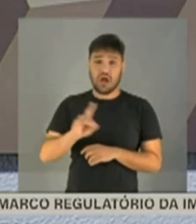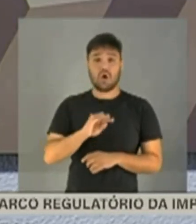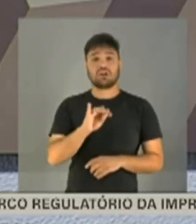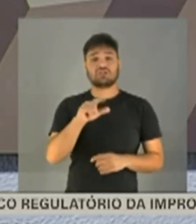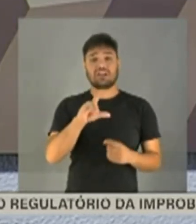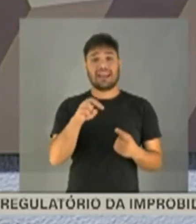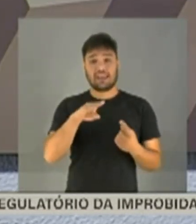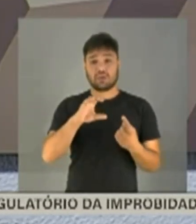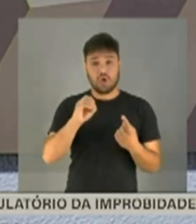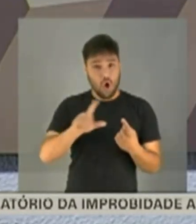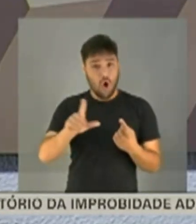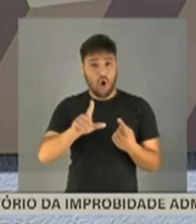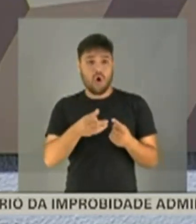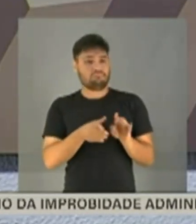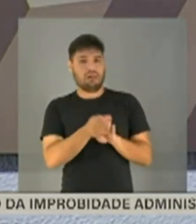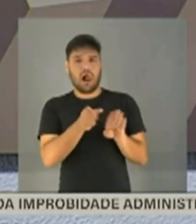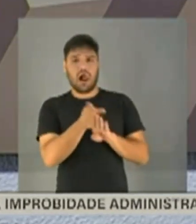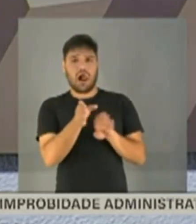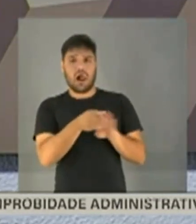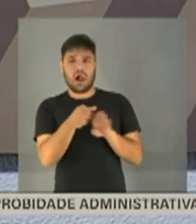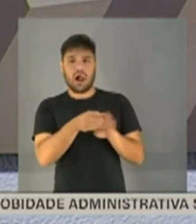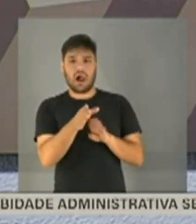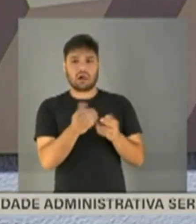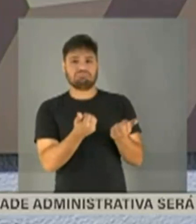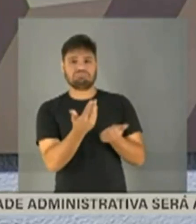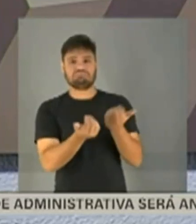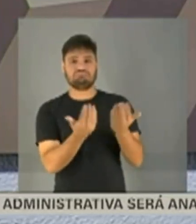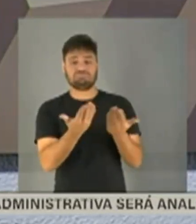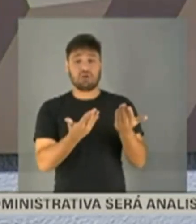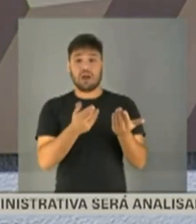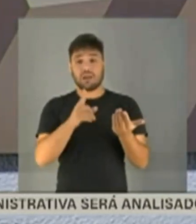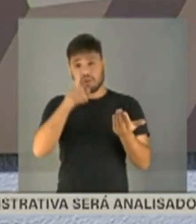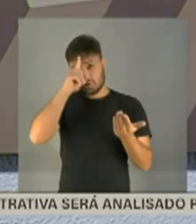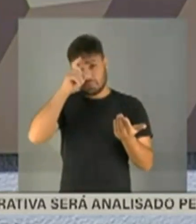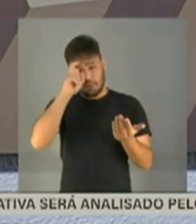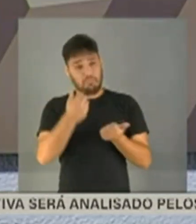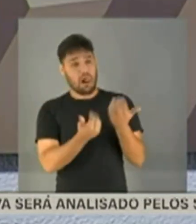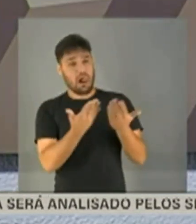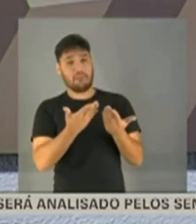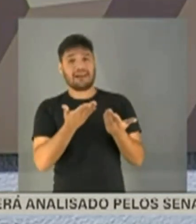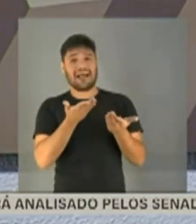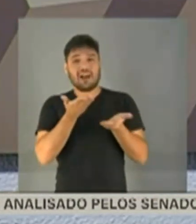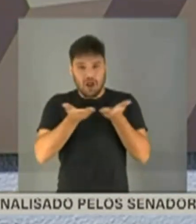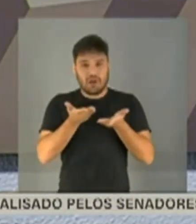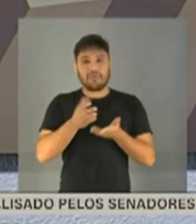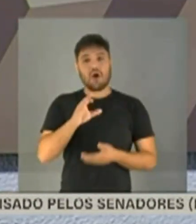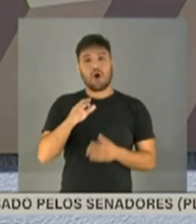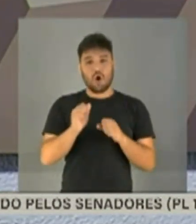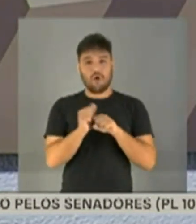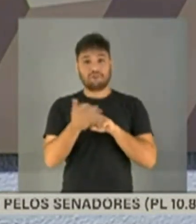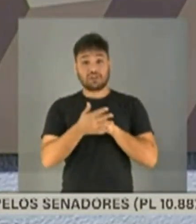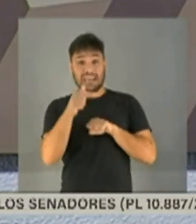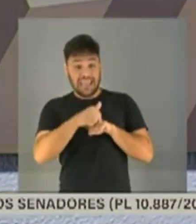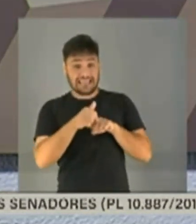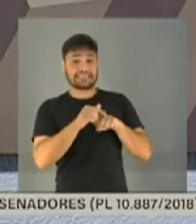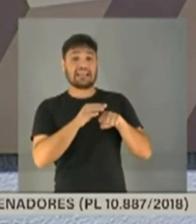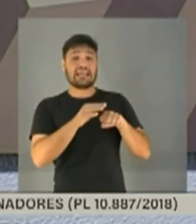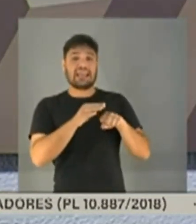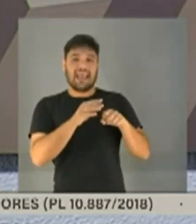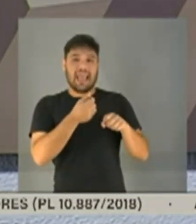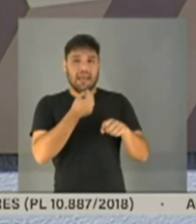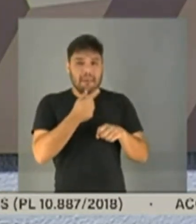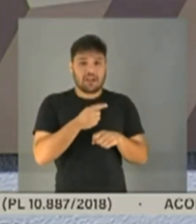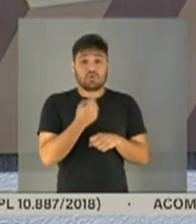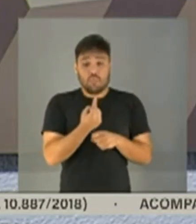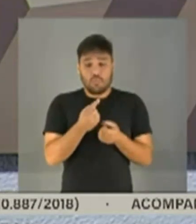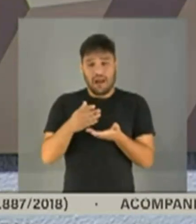que tem sido prescrito que nem água nos postos de saúde do país afora para tratamento de Covid. Esse sim é um remédio que, com menos de uma